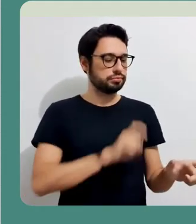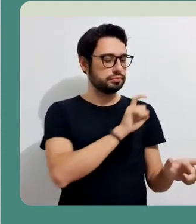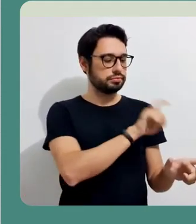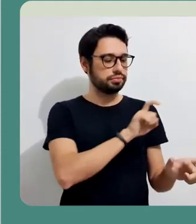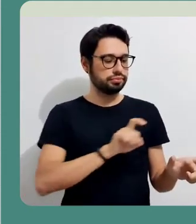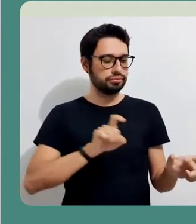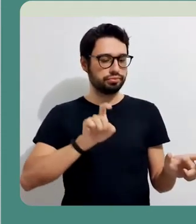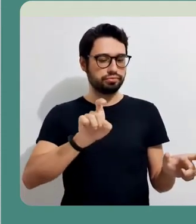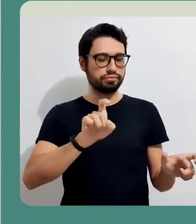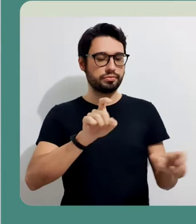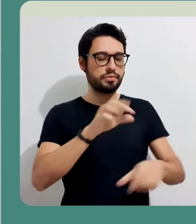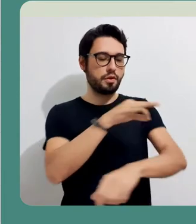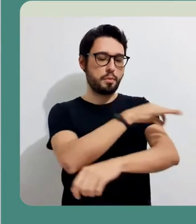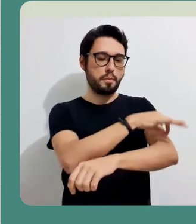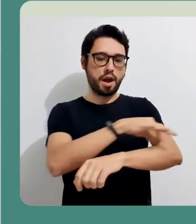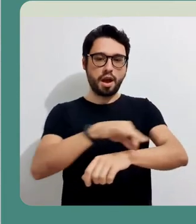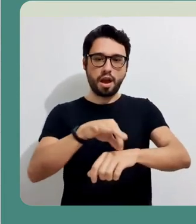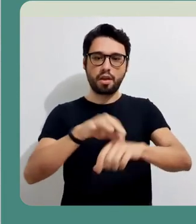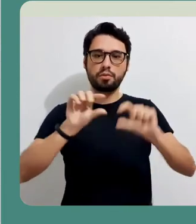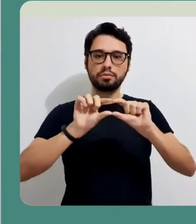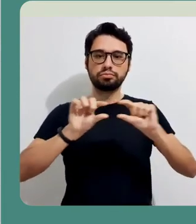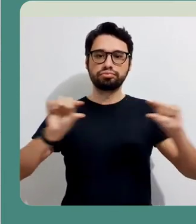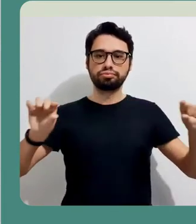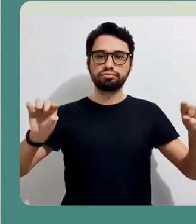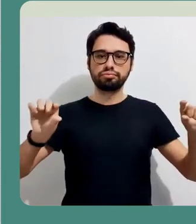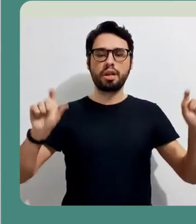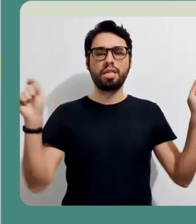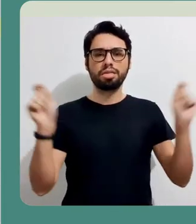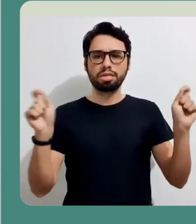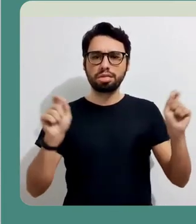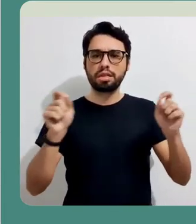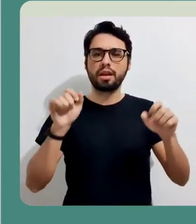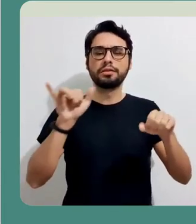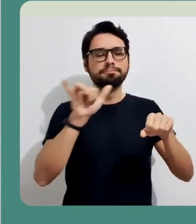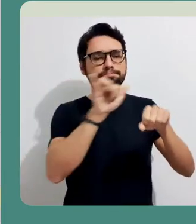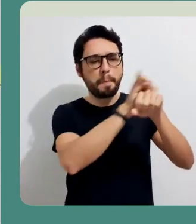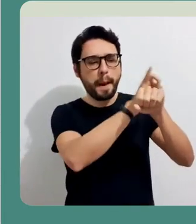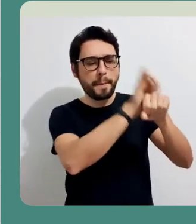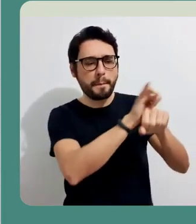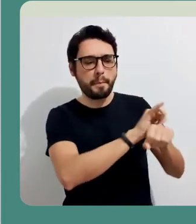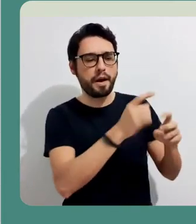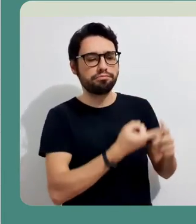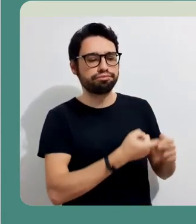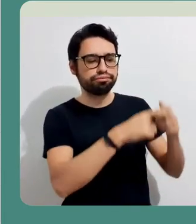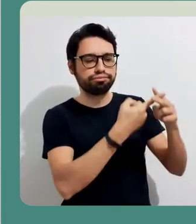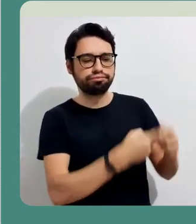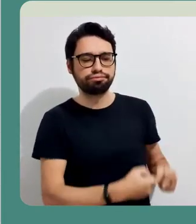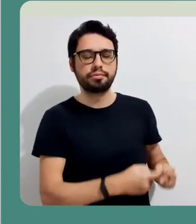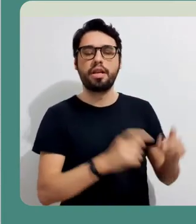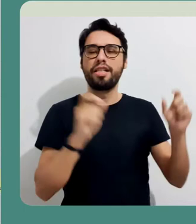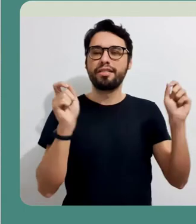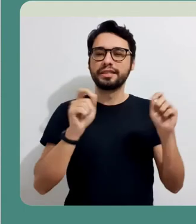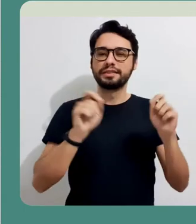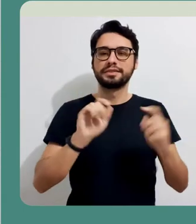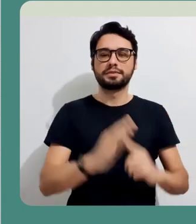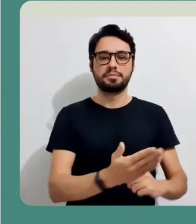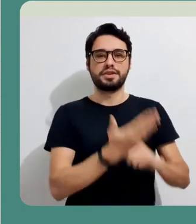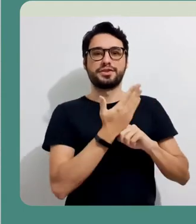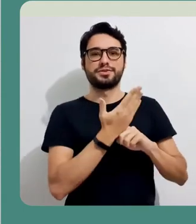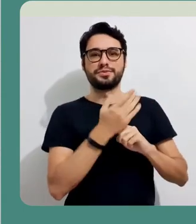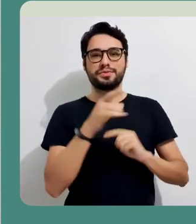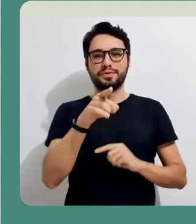e eu posso selecionar também uma régua enfim eu tenho uma série de ferramentas que podem ser utilizadas para